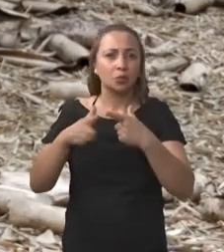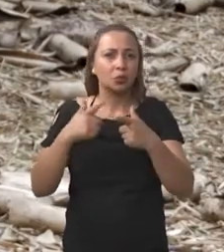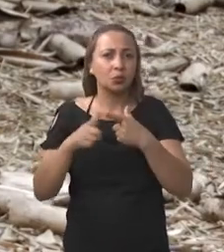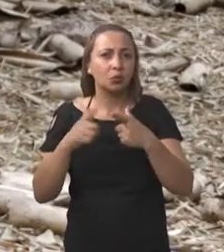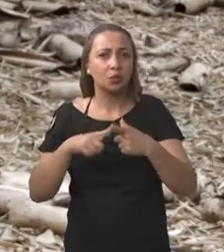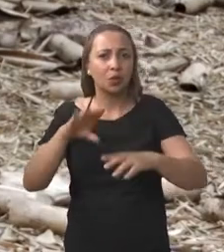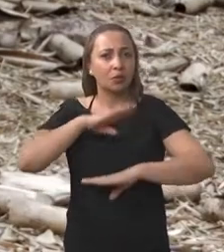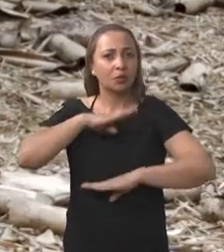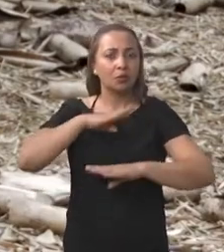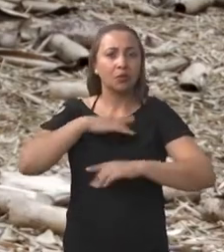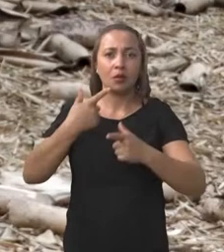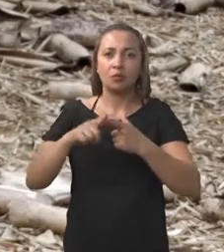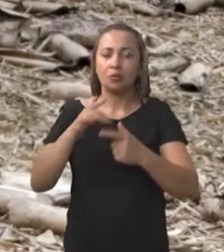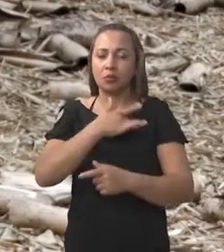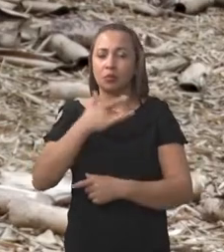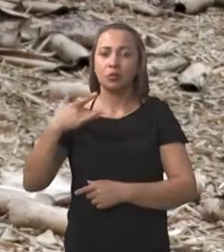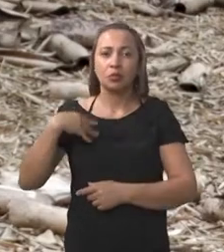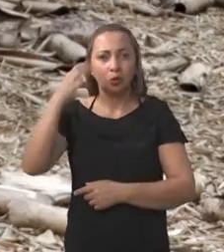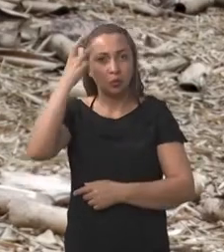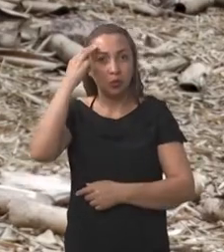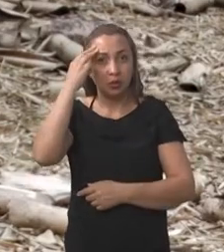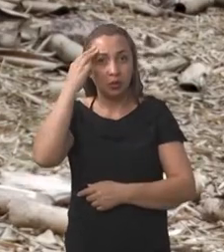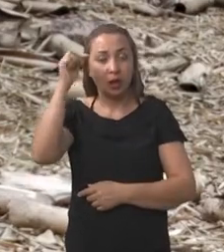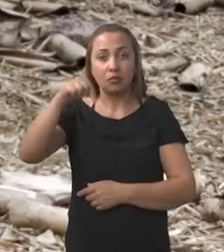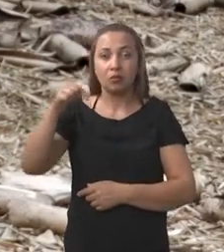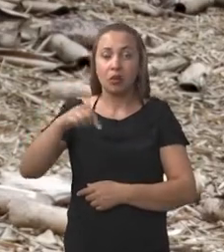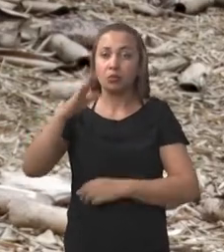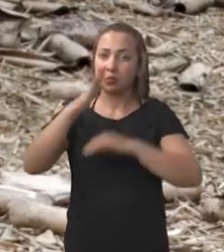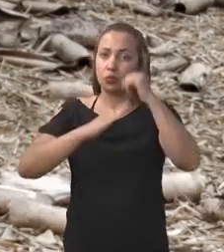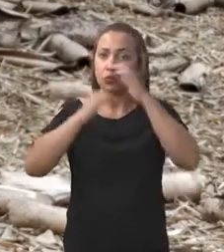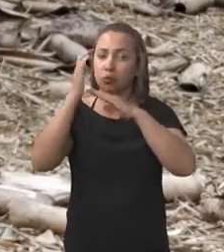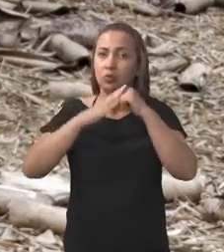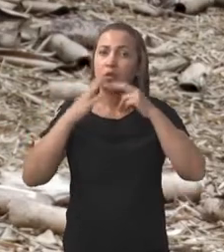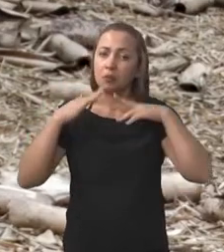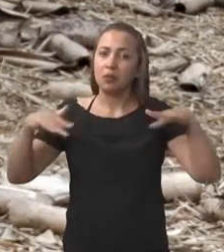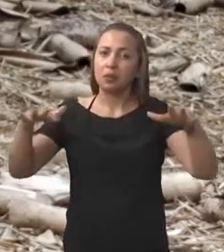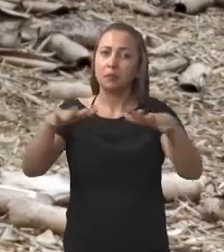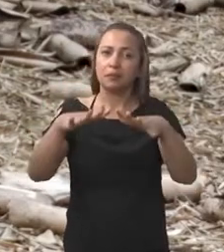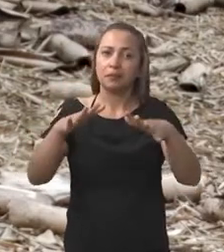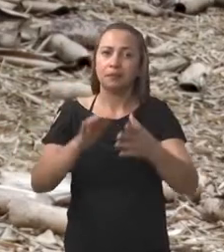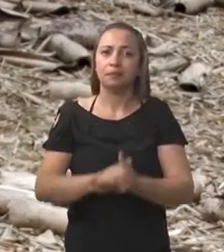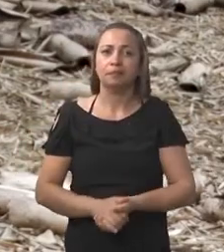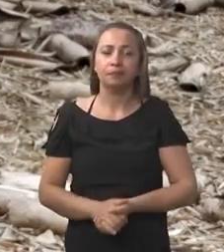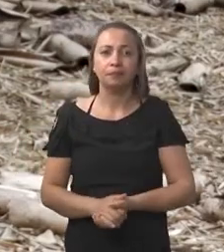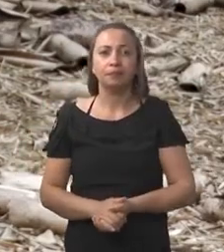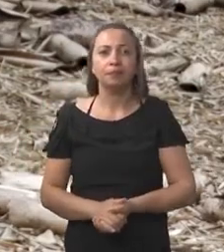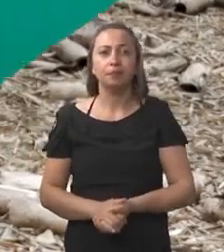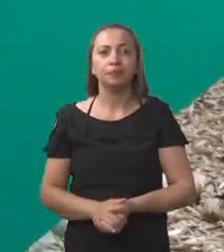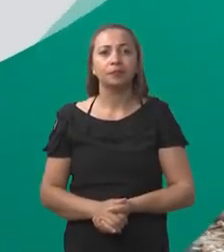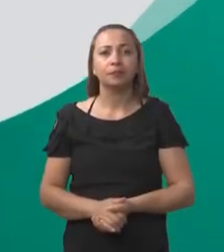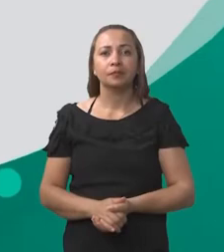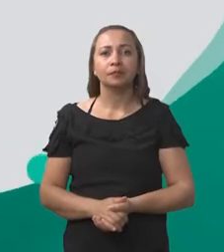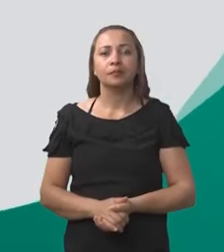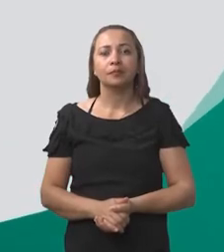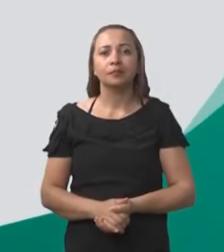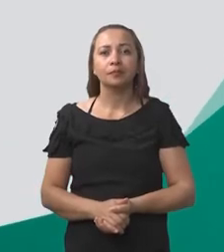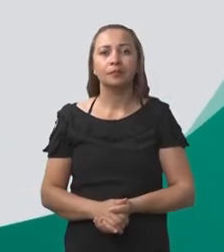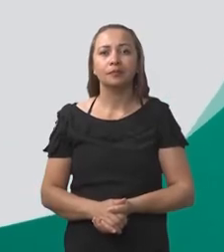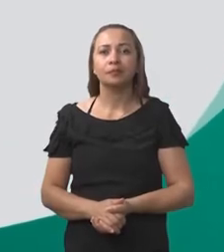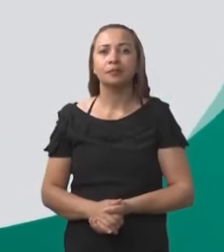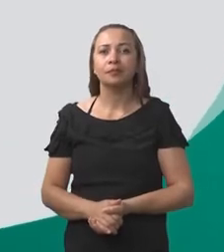transtornos de comportamento e problemas de saúde mental nesses profissionais no contexto da pandemia.